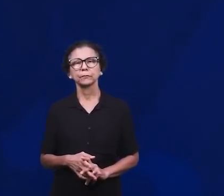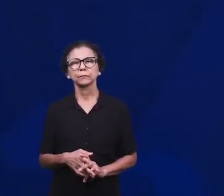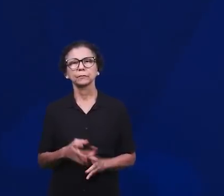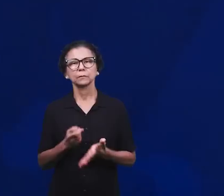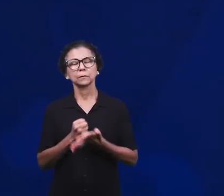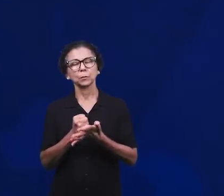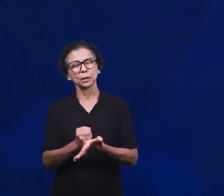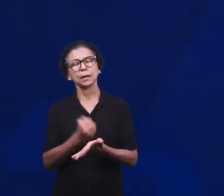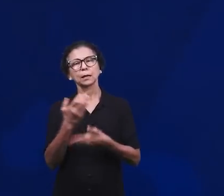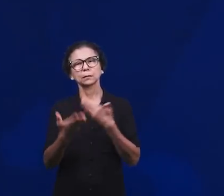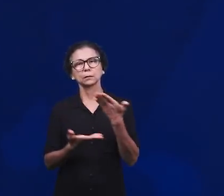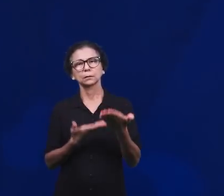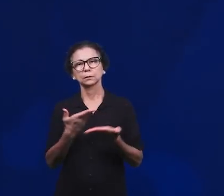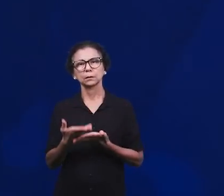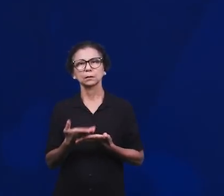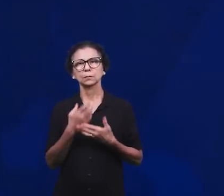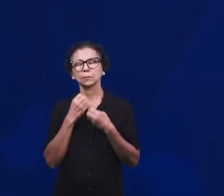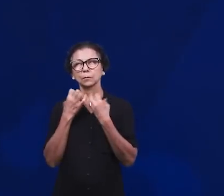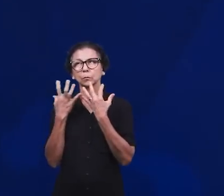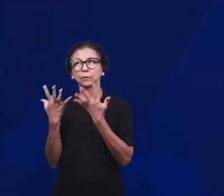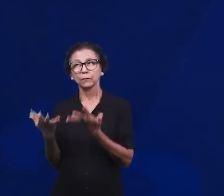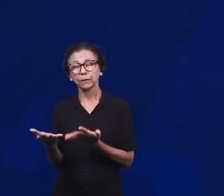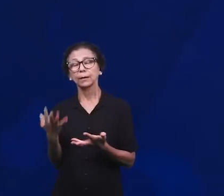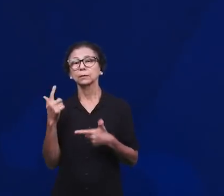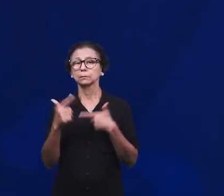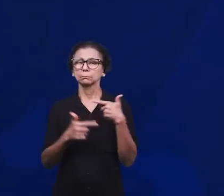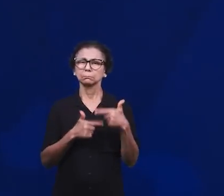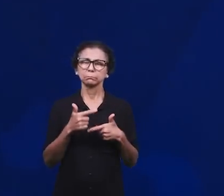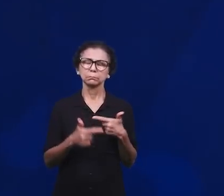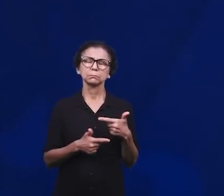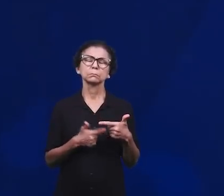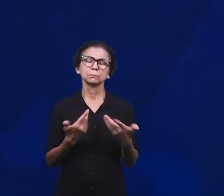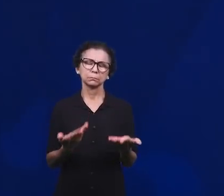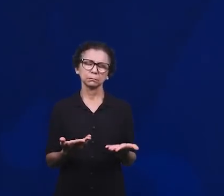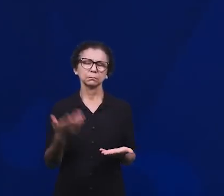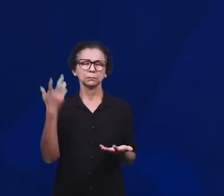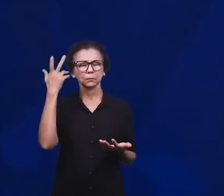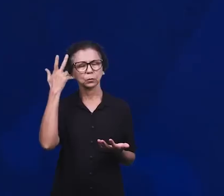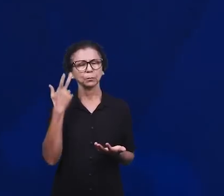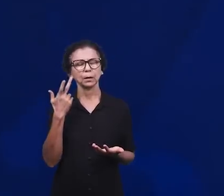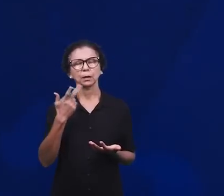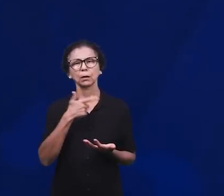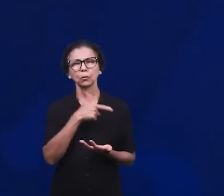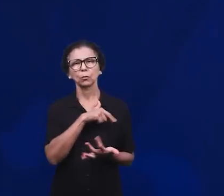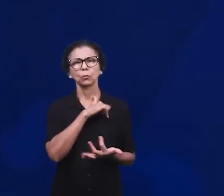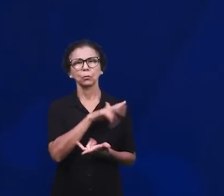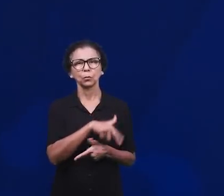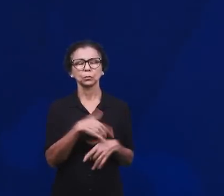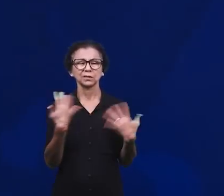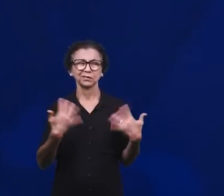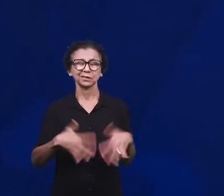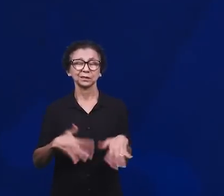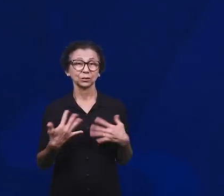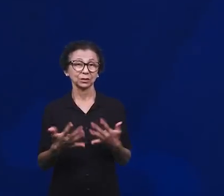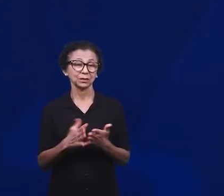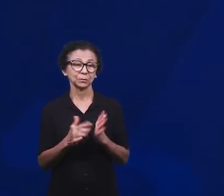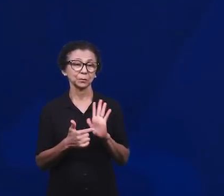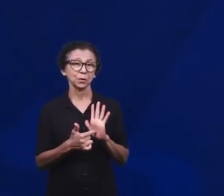Você precisa desabafar, precisa falar das lutas que tem vivido. É assim mesmo, o mundo ele é cheio de aflições, isso é